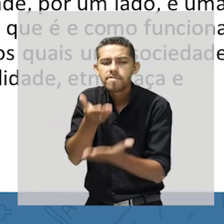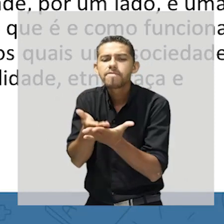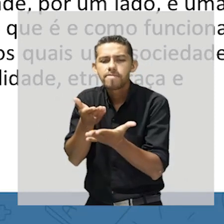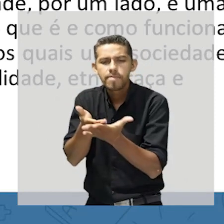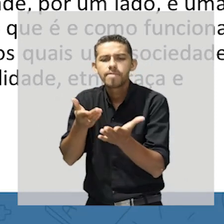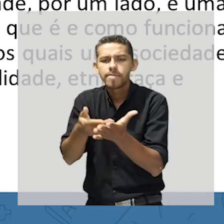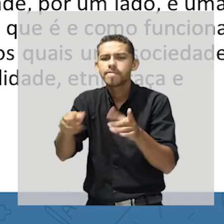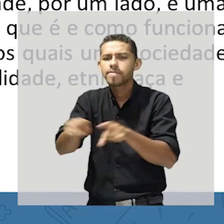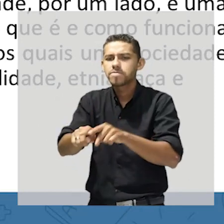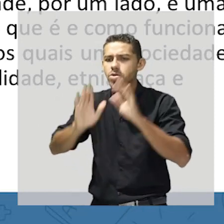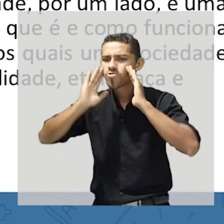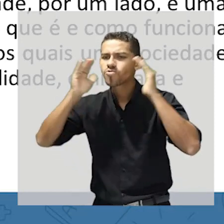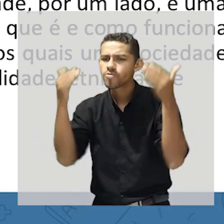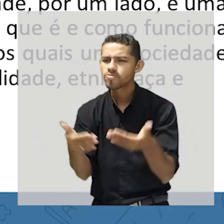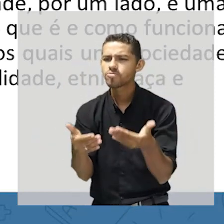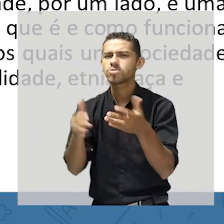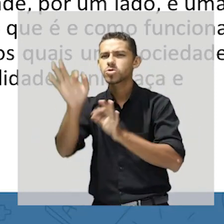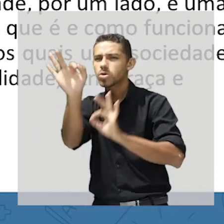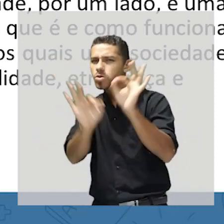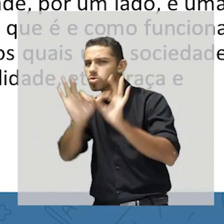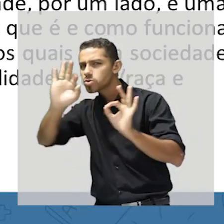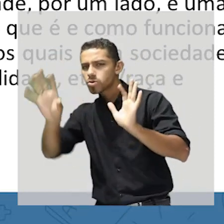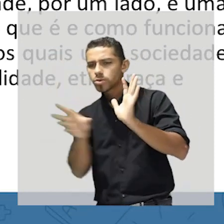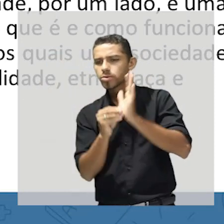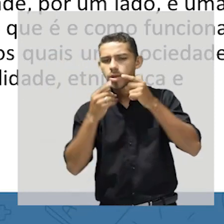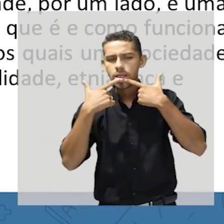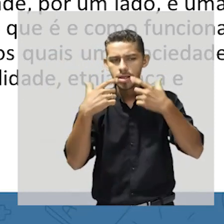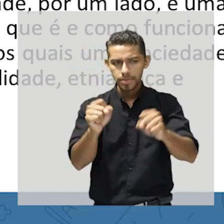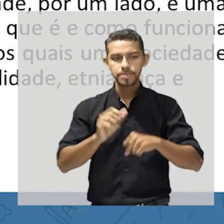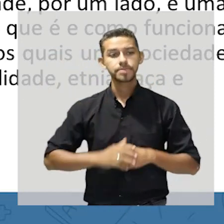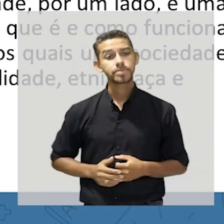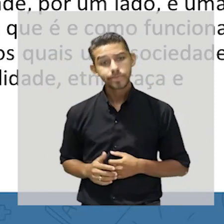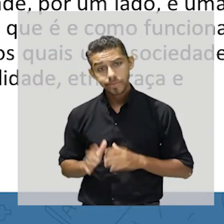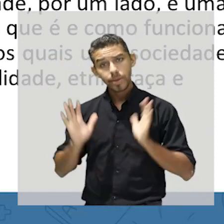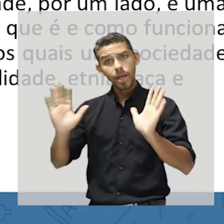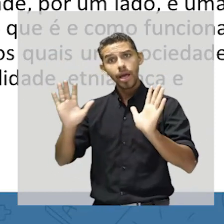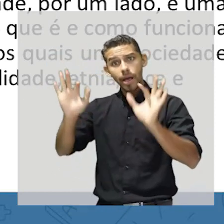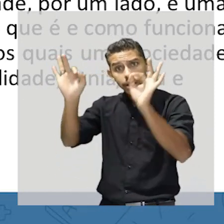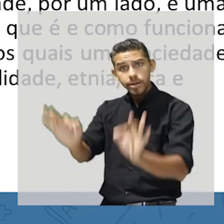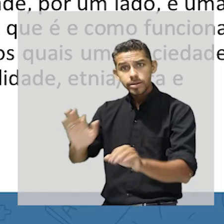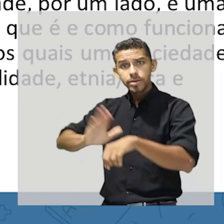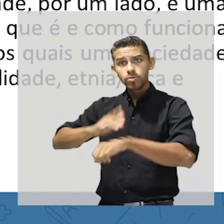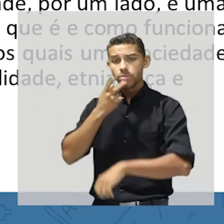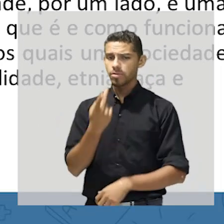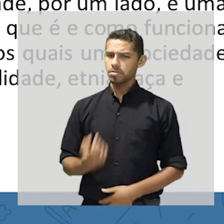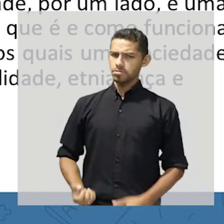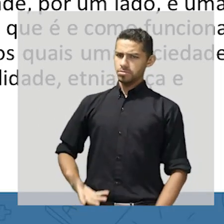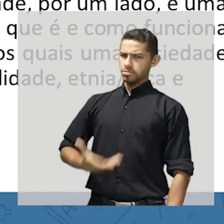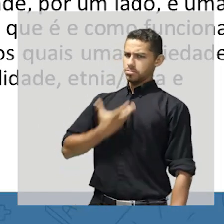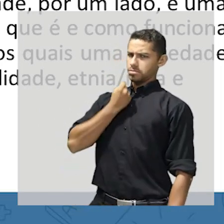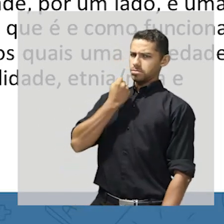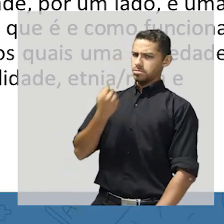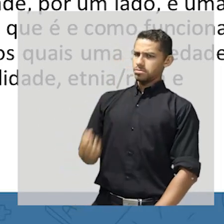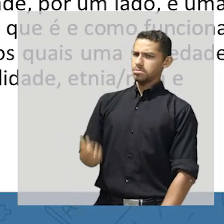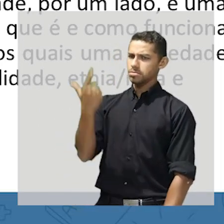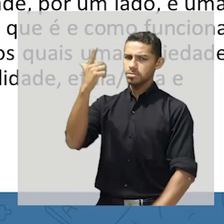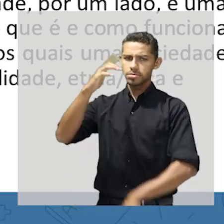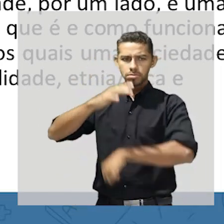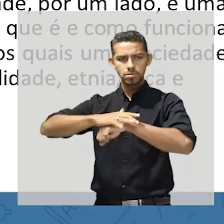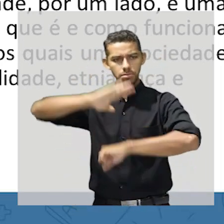constituição linguística por isso embora a afirmação a seguir possa parecer surpreendente creio